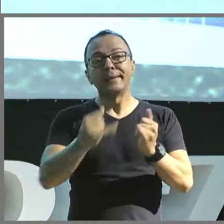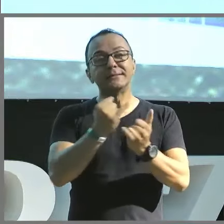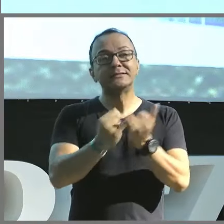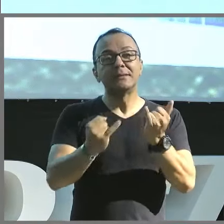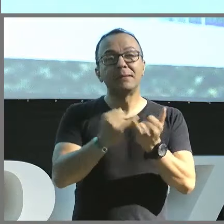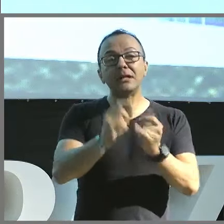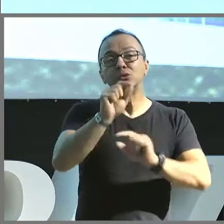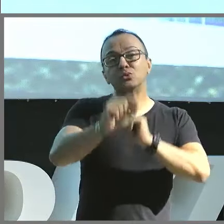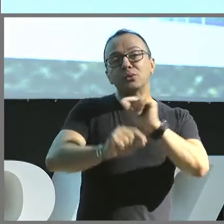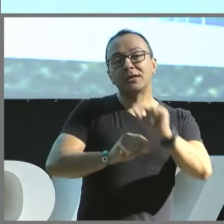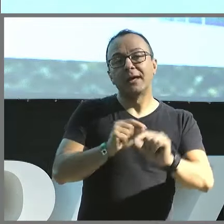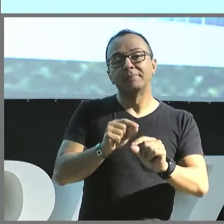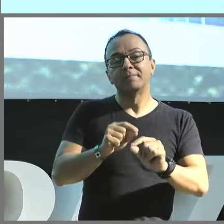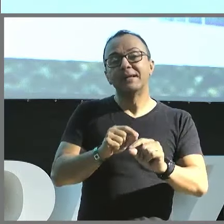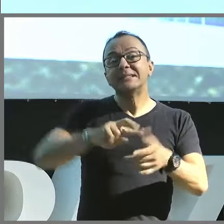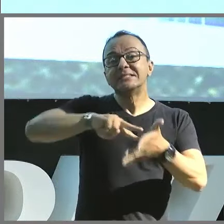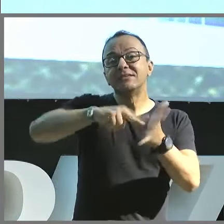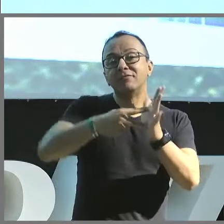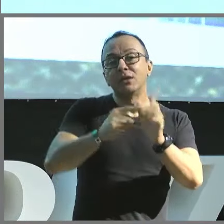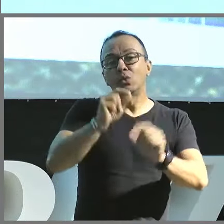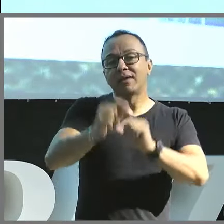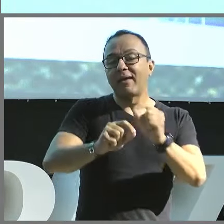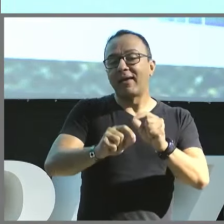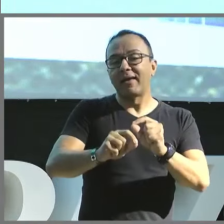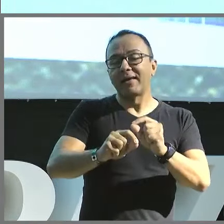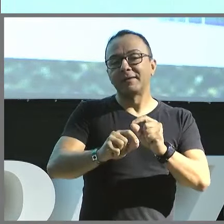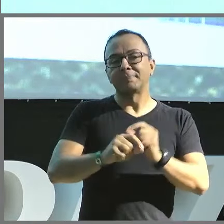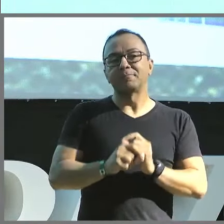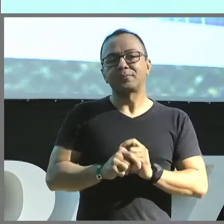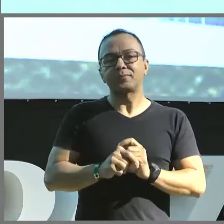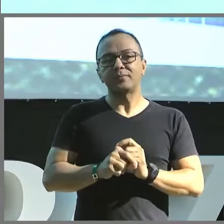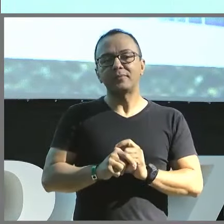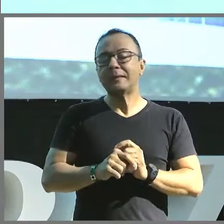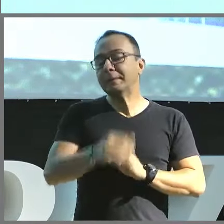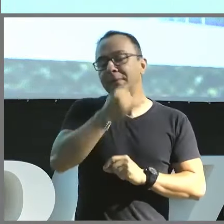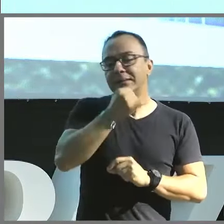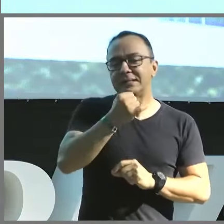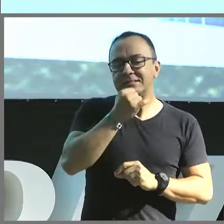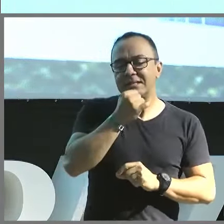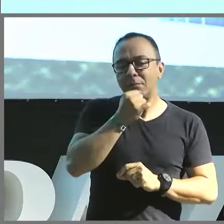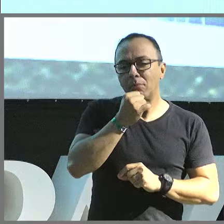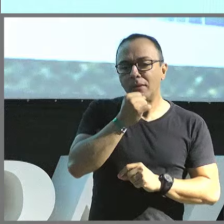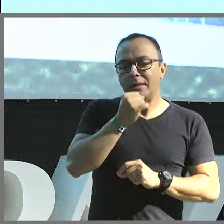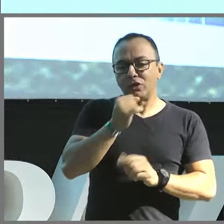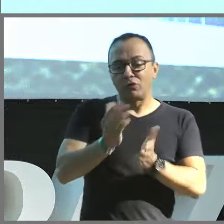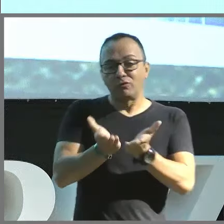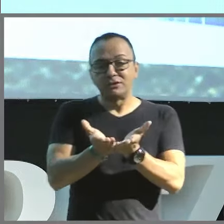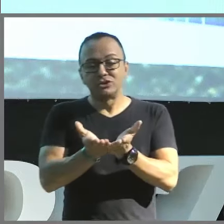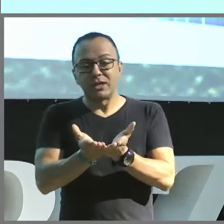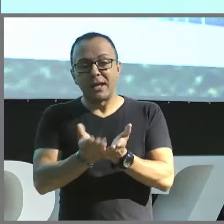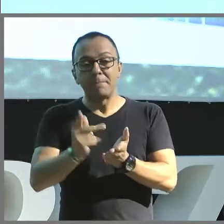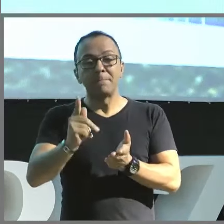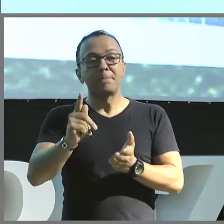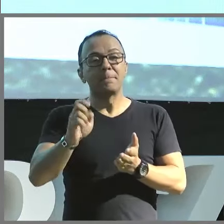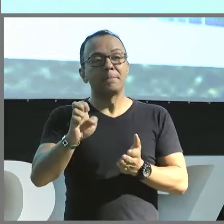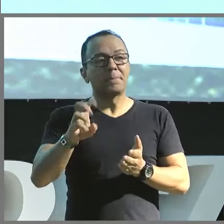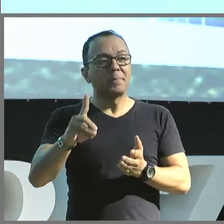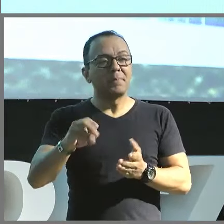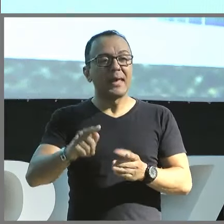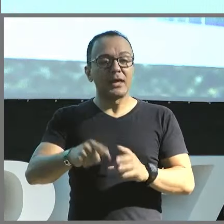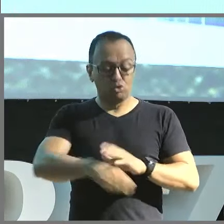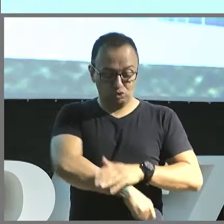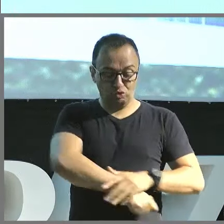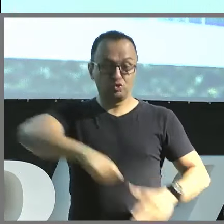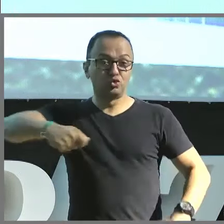que o sentido com que ele falou era diferente. Porque quando Pedro saca a espada e fere Malco